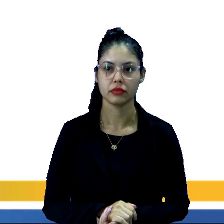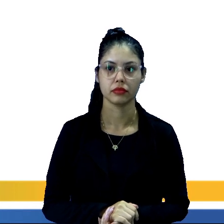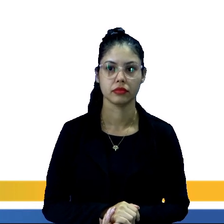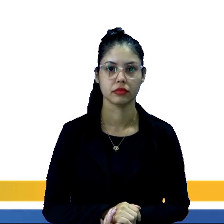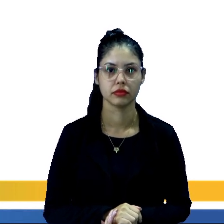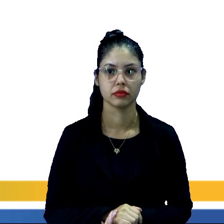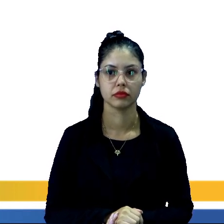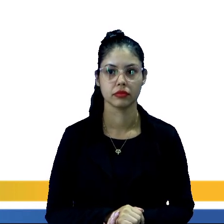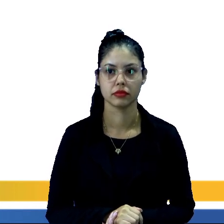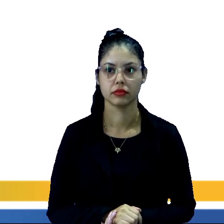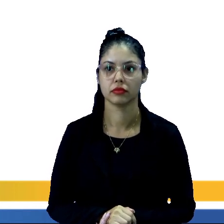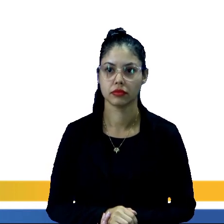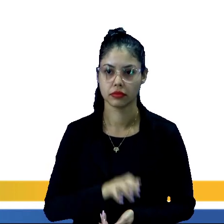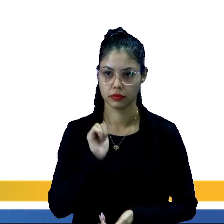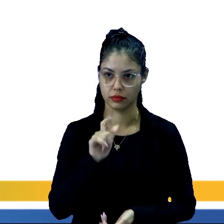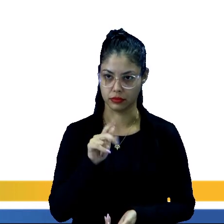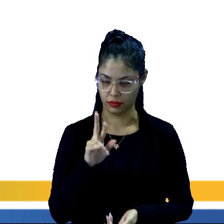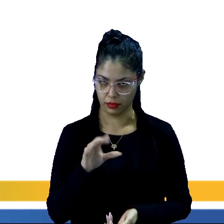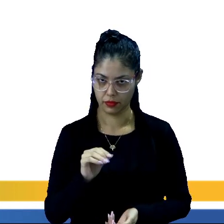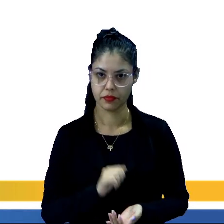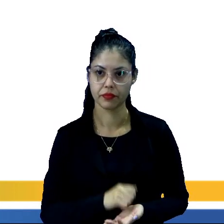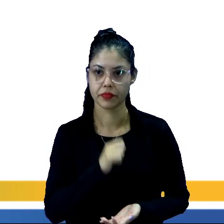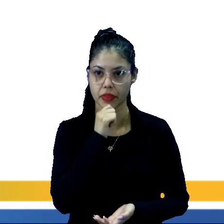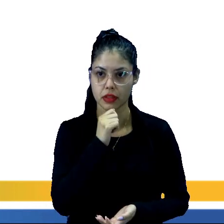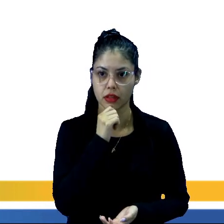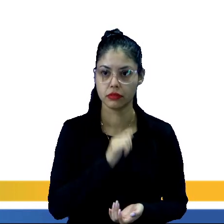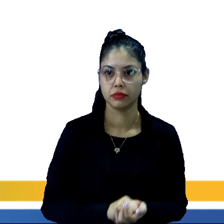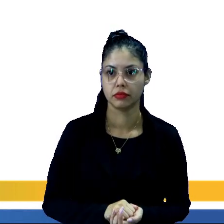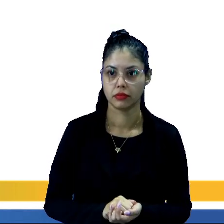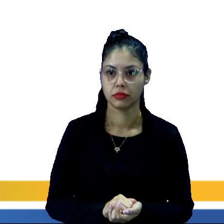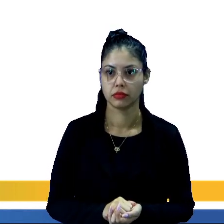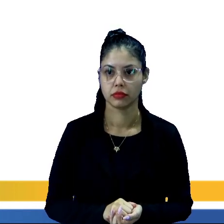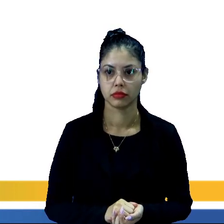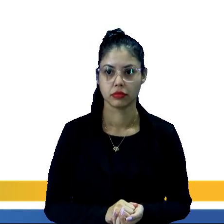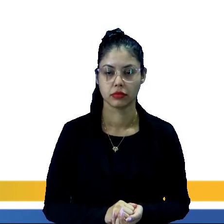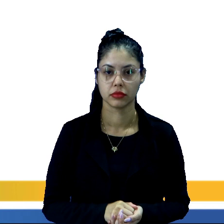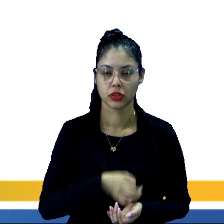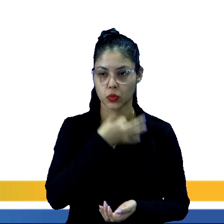Aqui, né? Álvaro he redactado